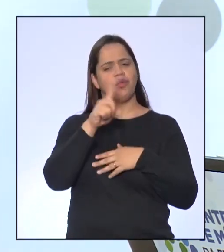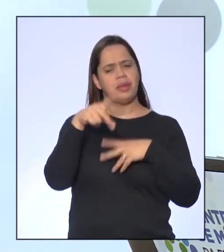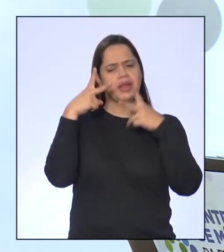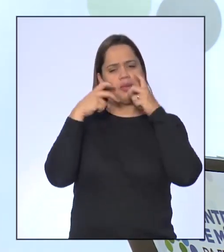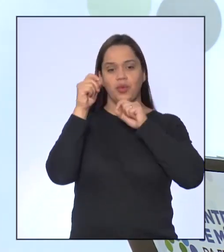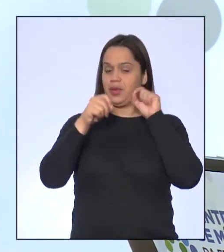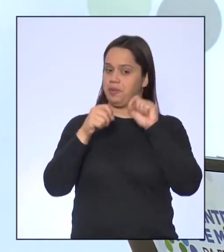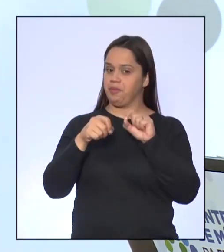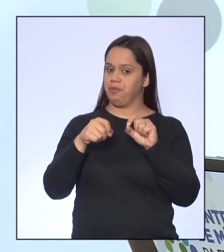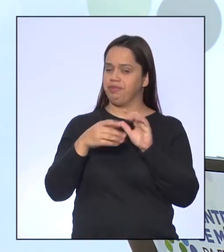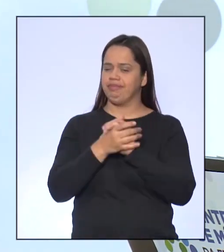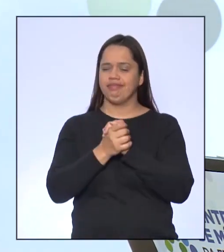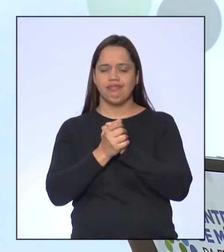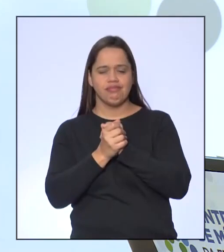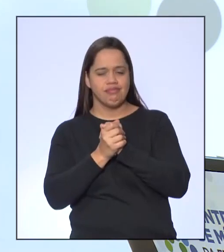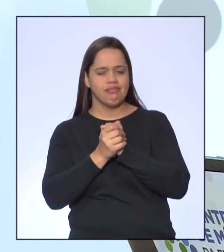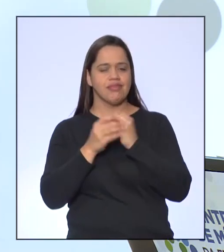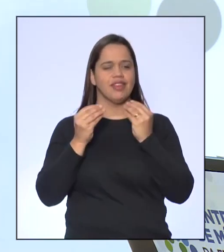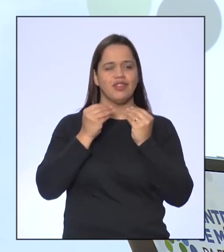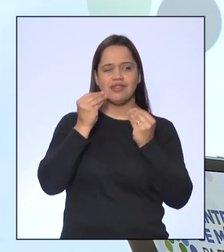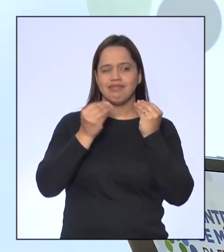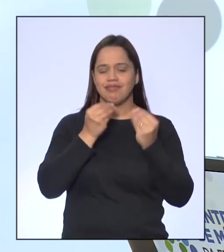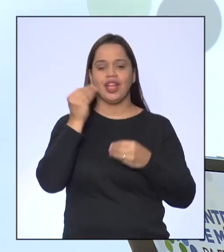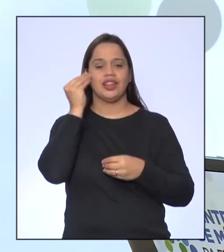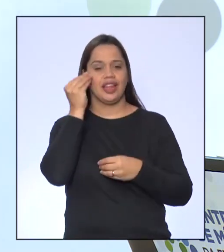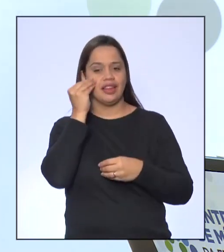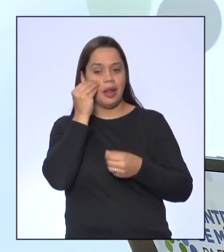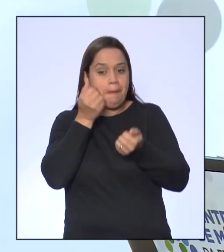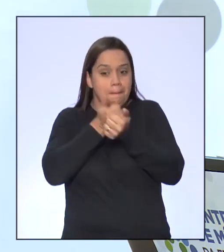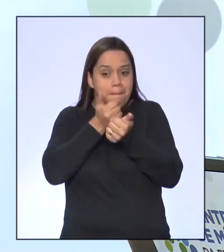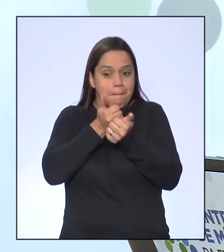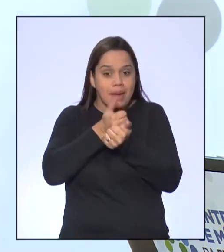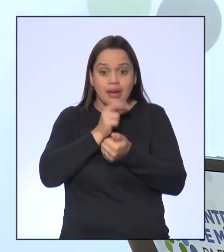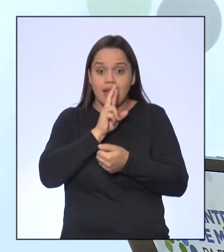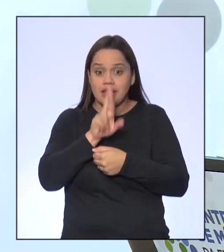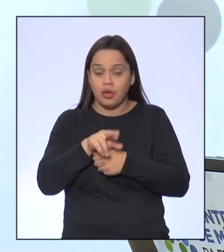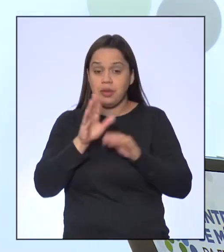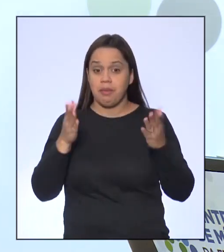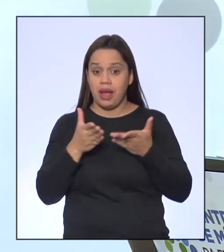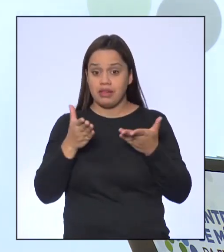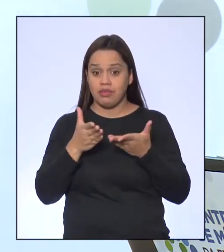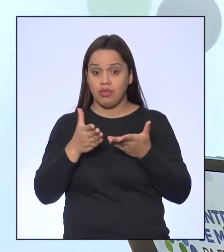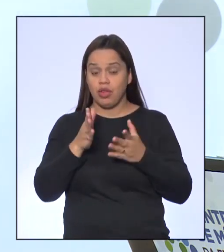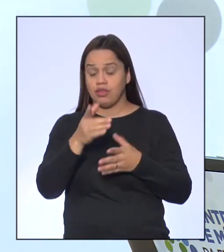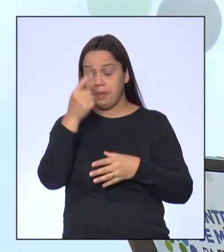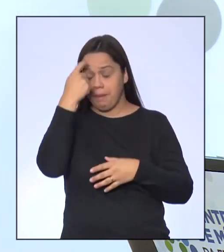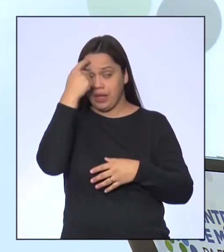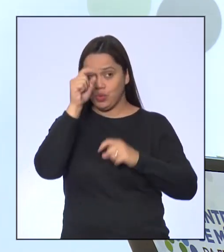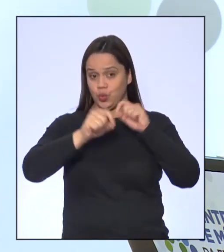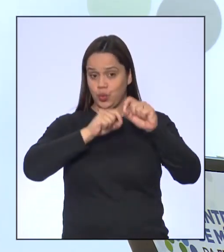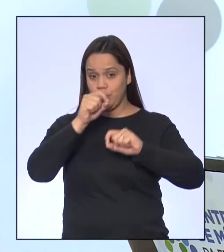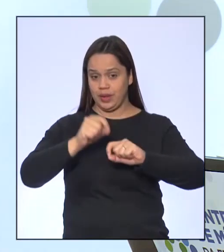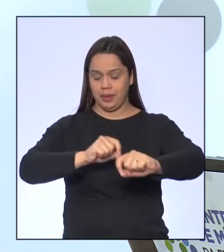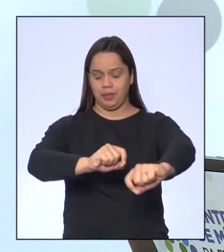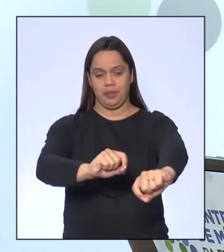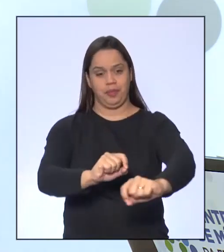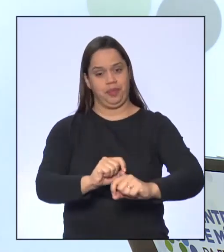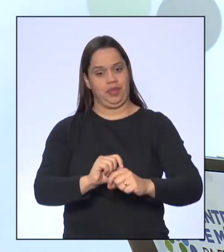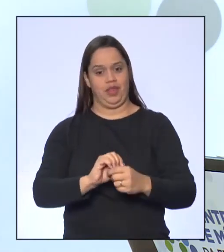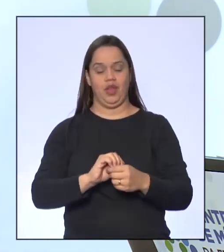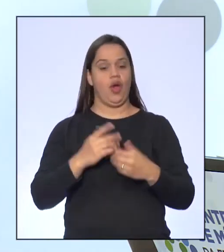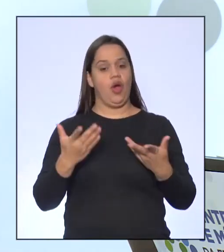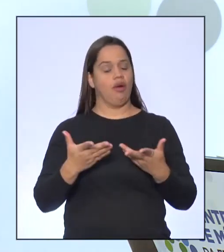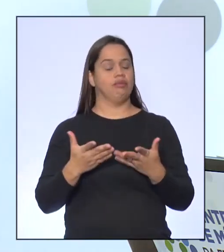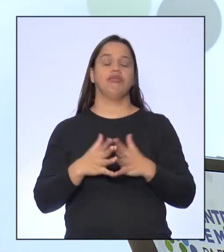realmente tentando chegar bem próximo da resposta, mas agora eu quero que vocês pensem o seguinte, né? Todos